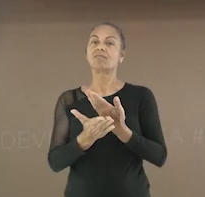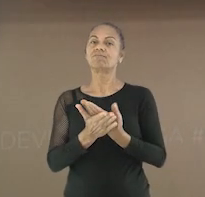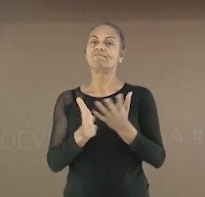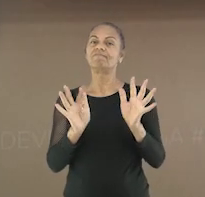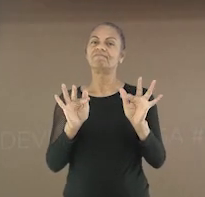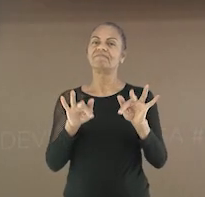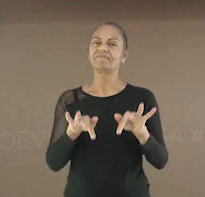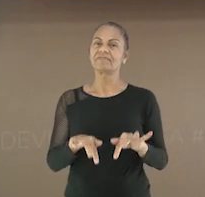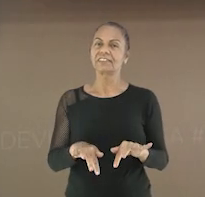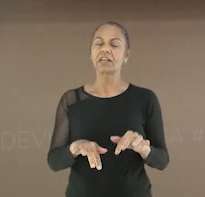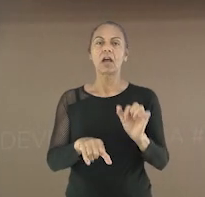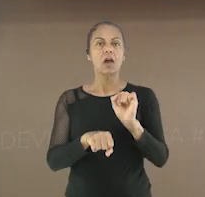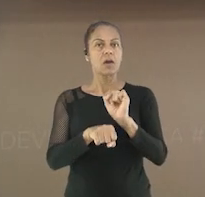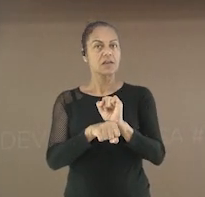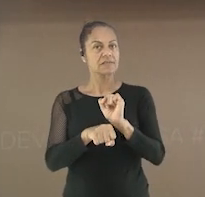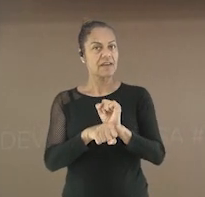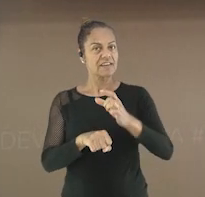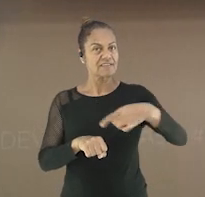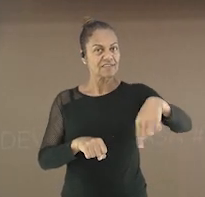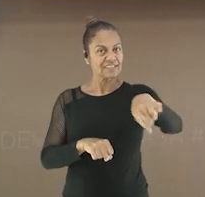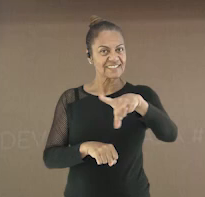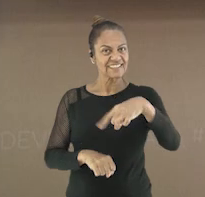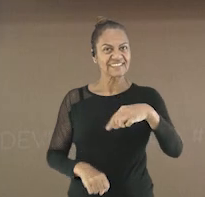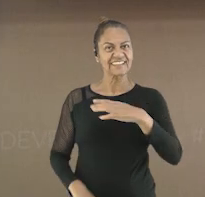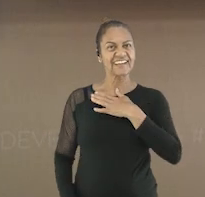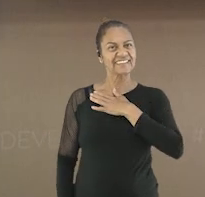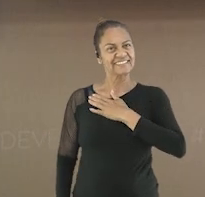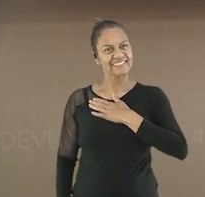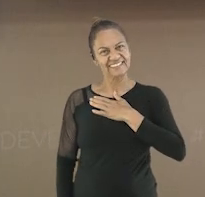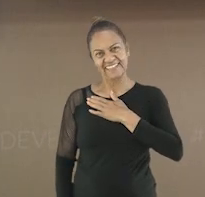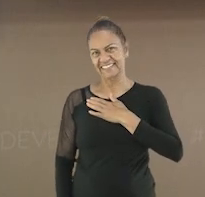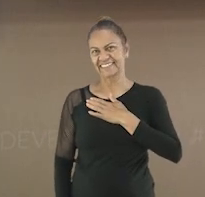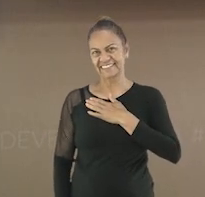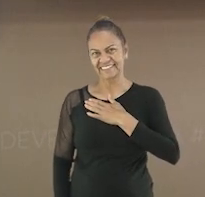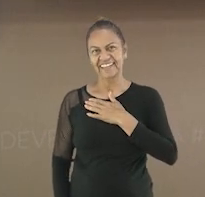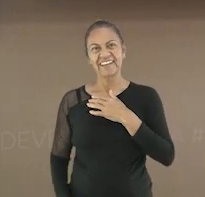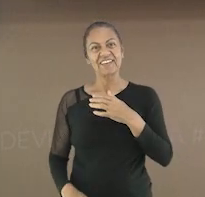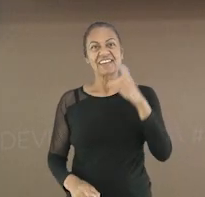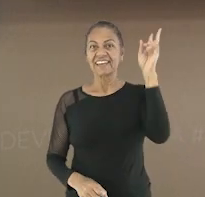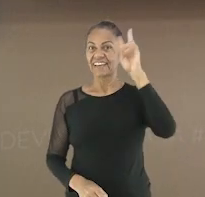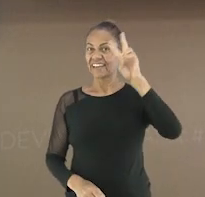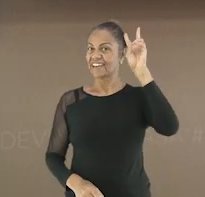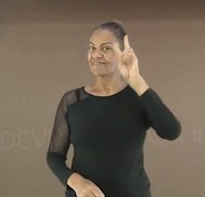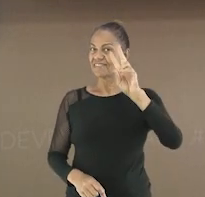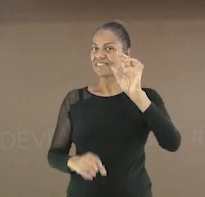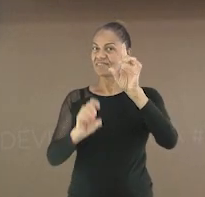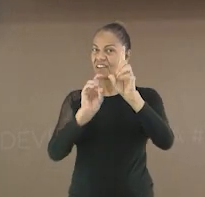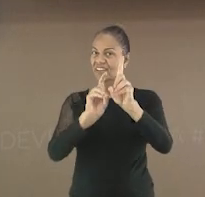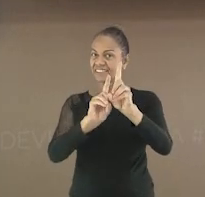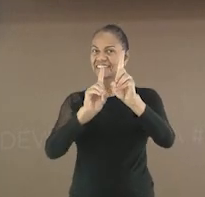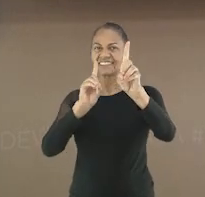Nossa aula está chegando ao fim. Eu espero que tenham gostado. E